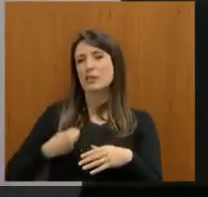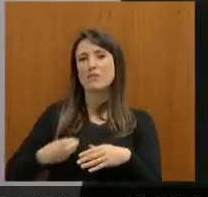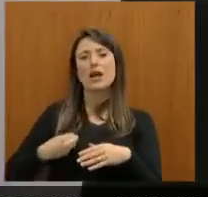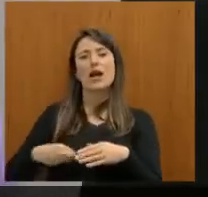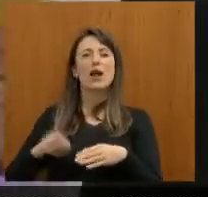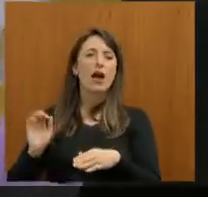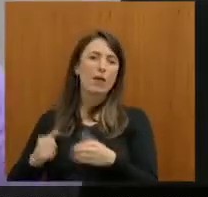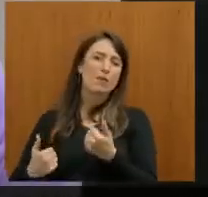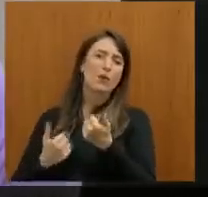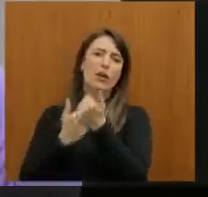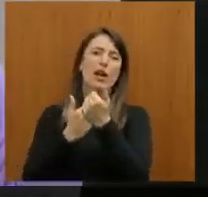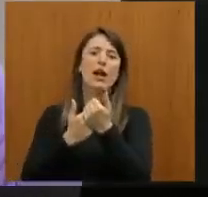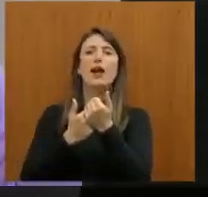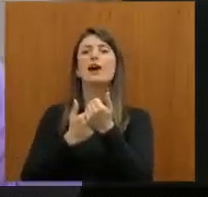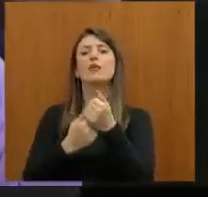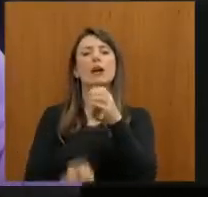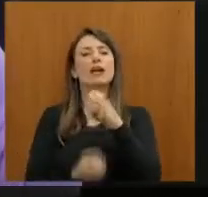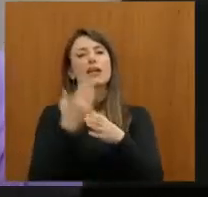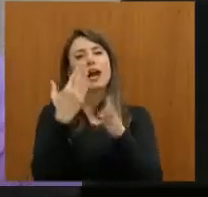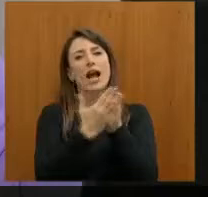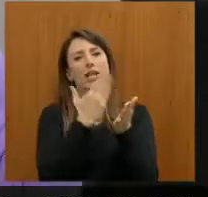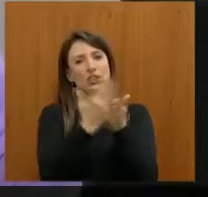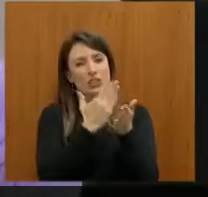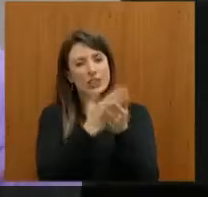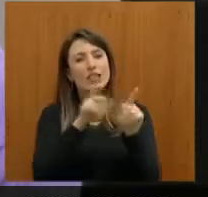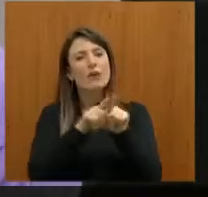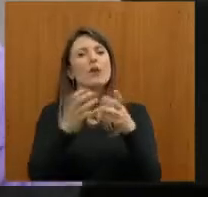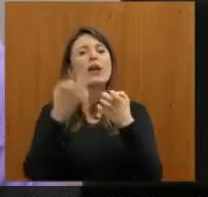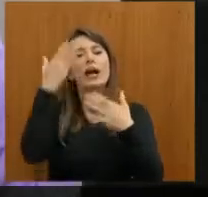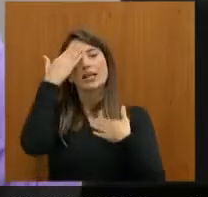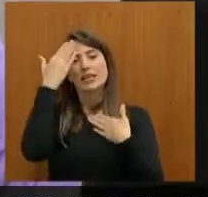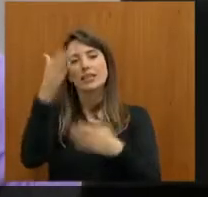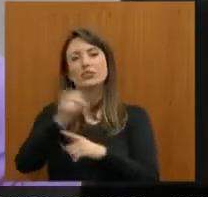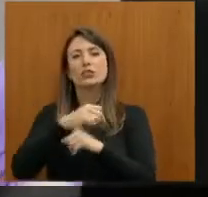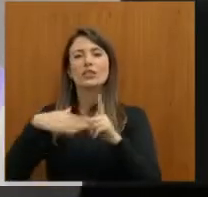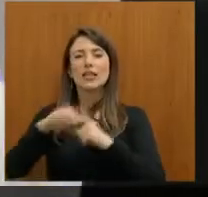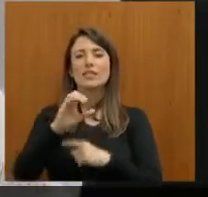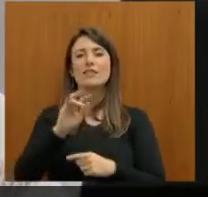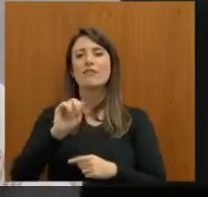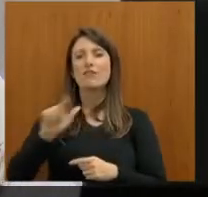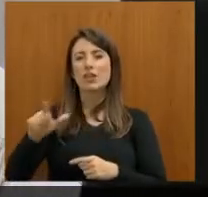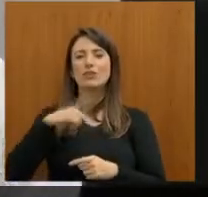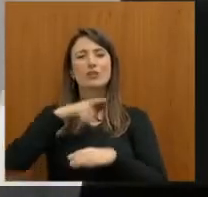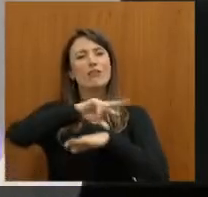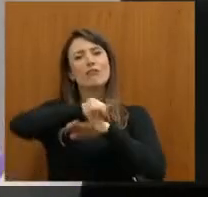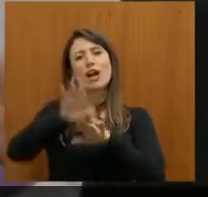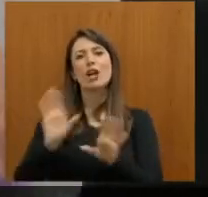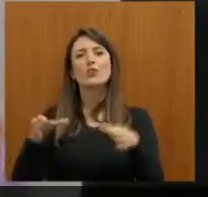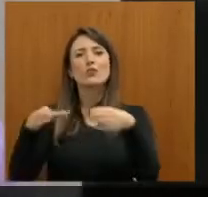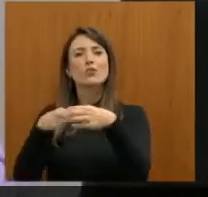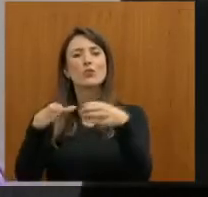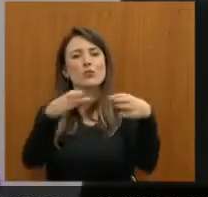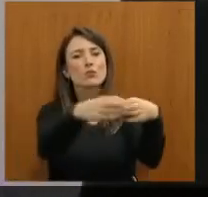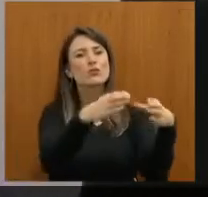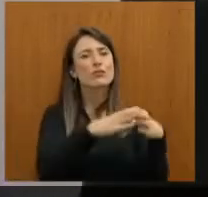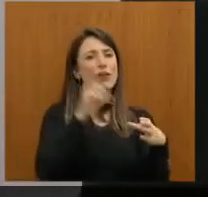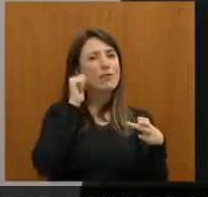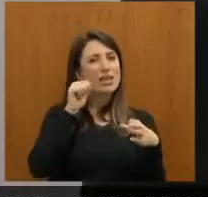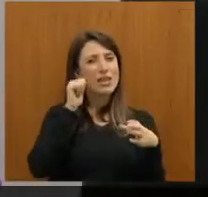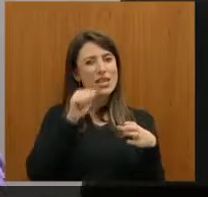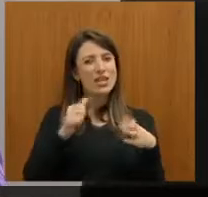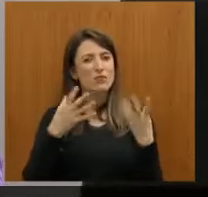desta cartilha quero agradecer a sociedade civil através de vários grupos femininos de